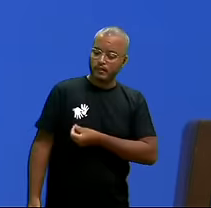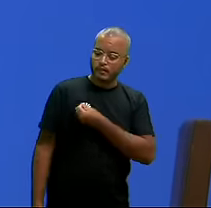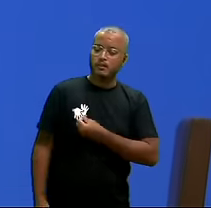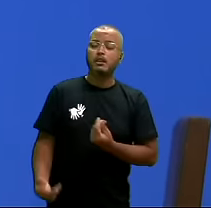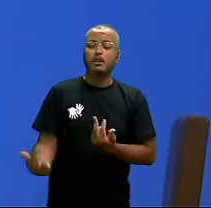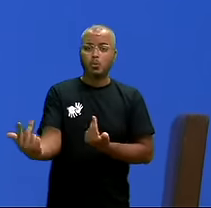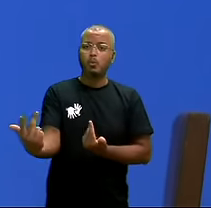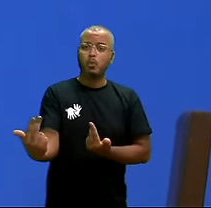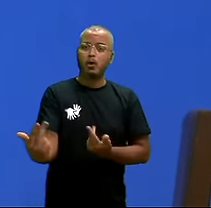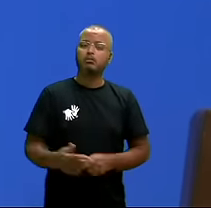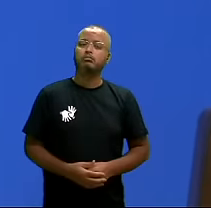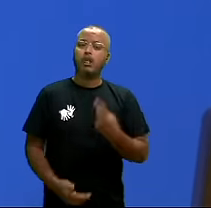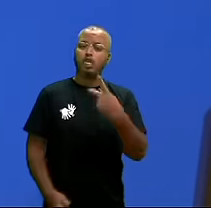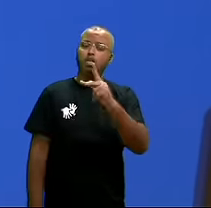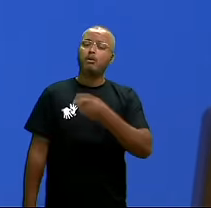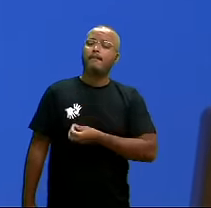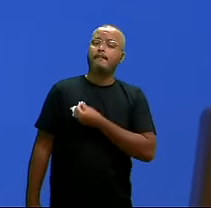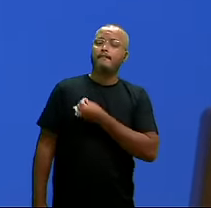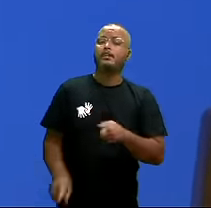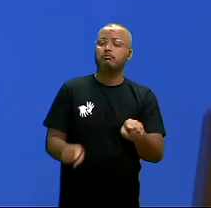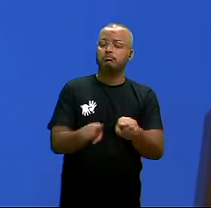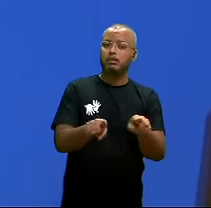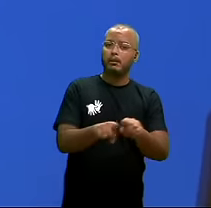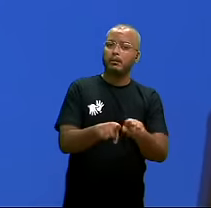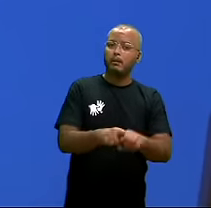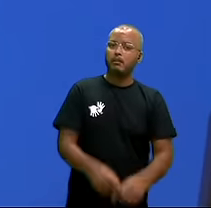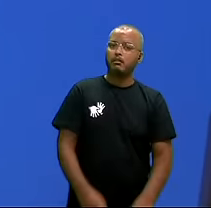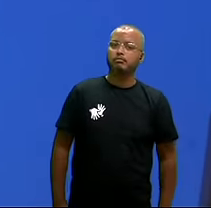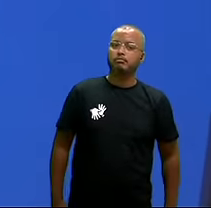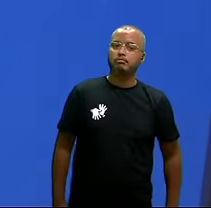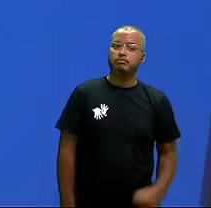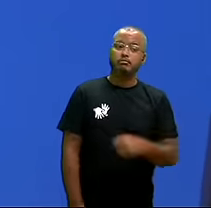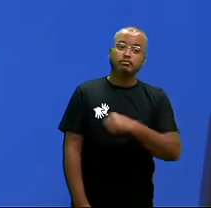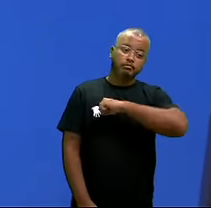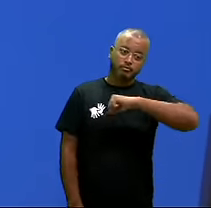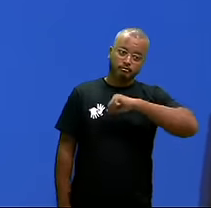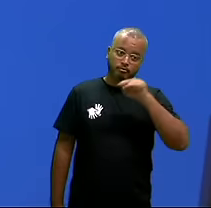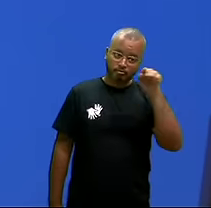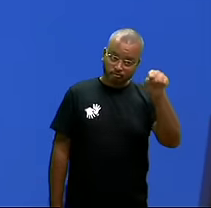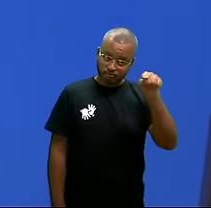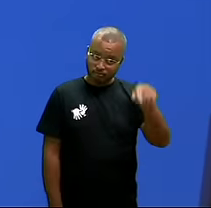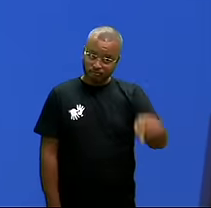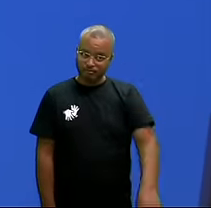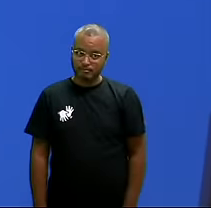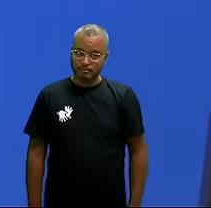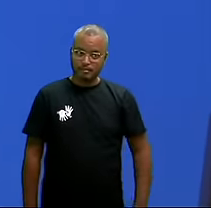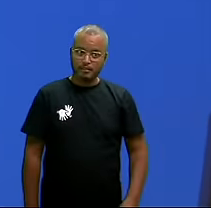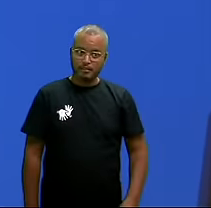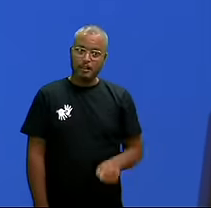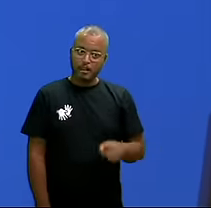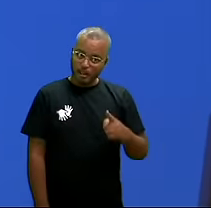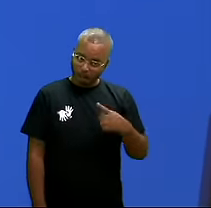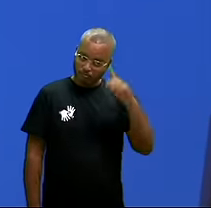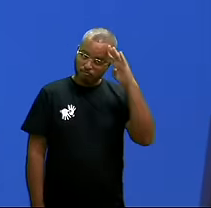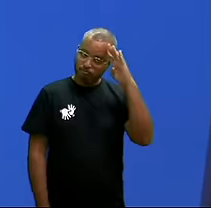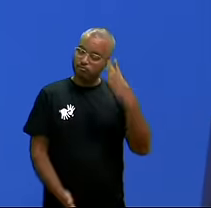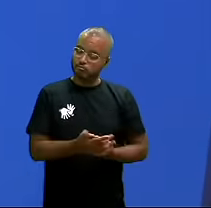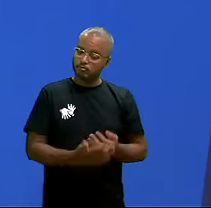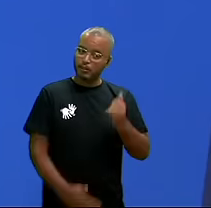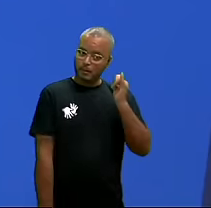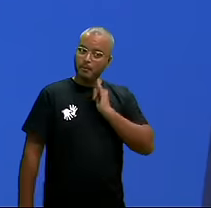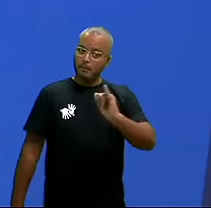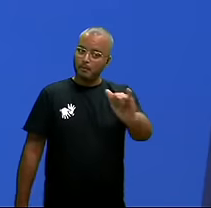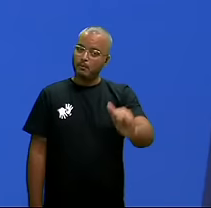você. Diz para o teu vizinho assim, eu acho bom, fala para ele, fala. Boca de profeta, fala assim, eu acho bom. Você